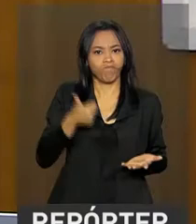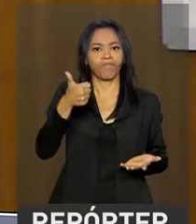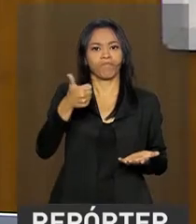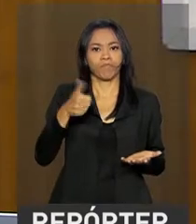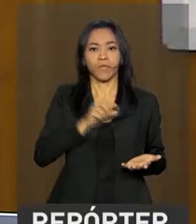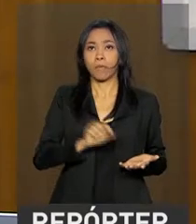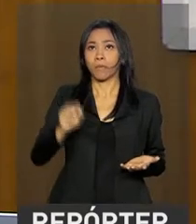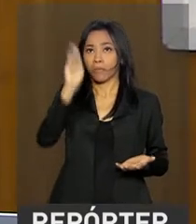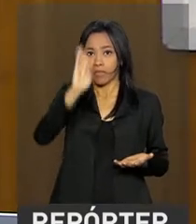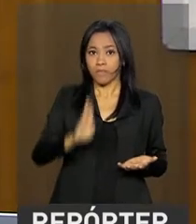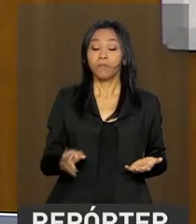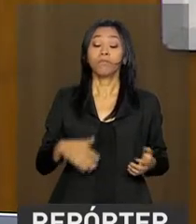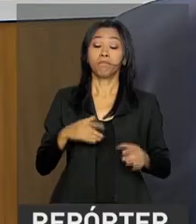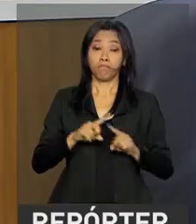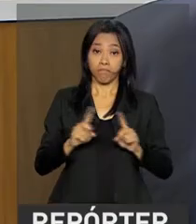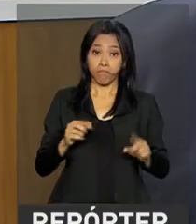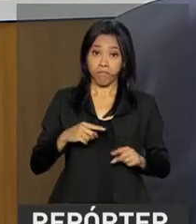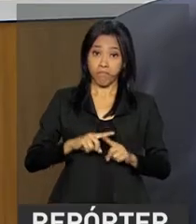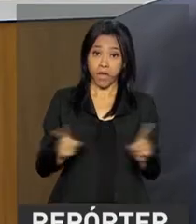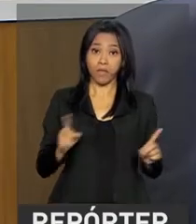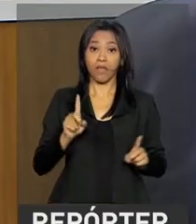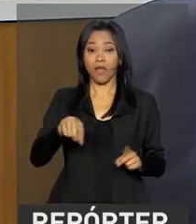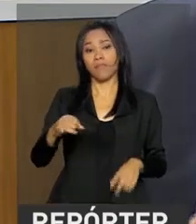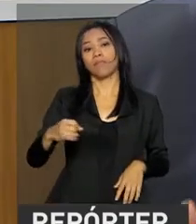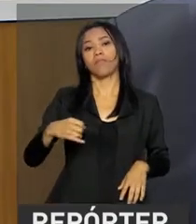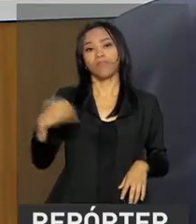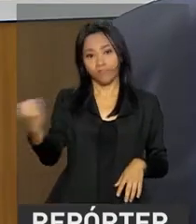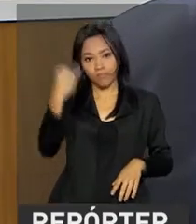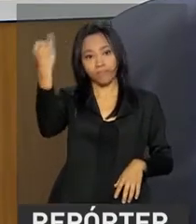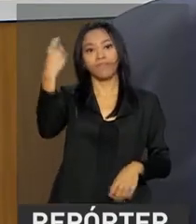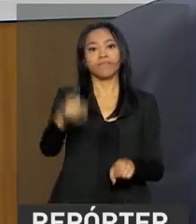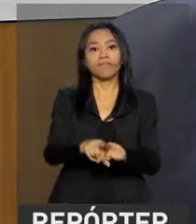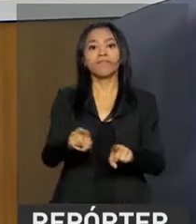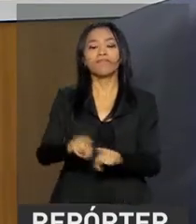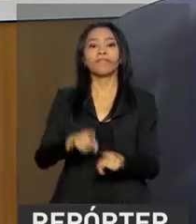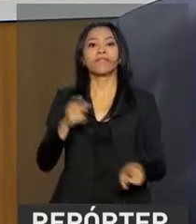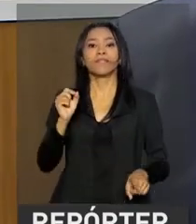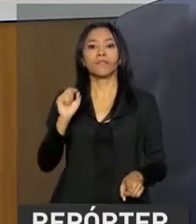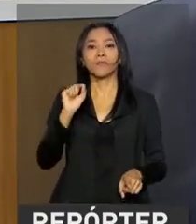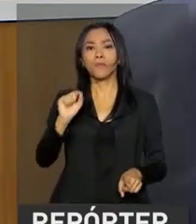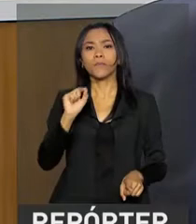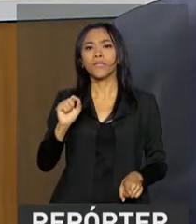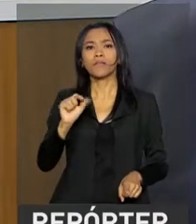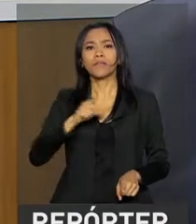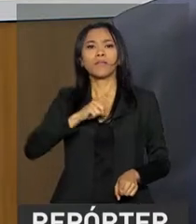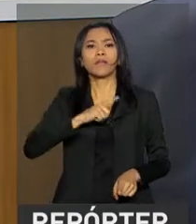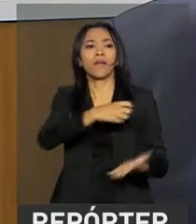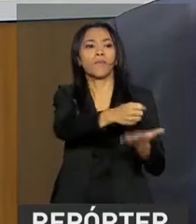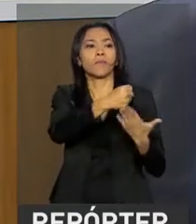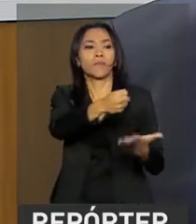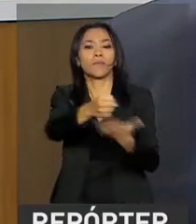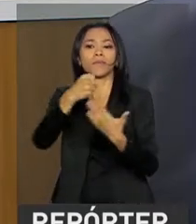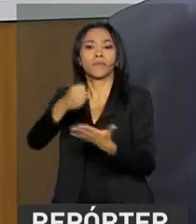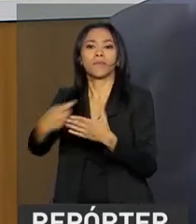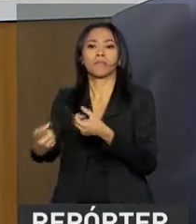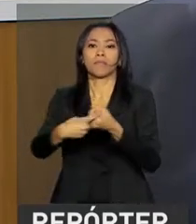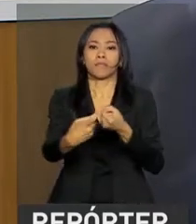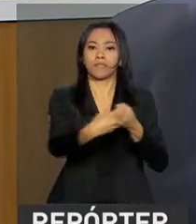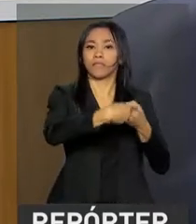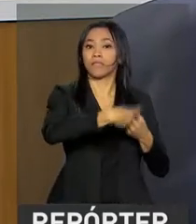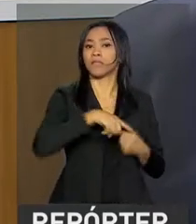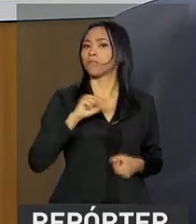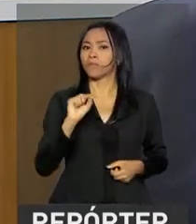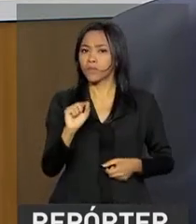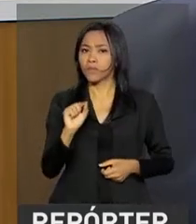mas é importante também a gente com a thai cada vez mais buscar e contará com a participação ea parceria da